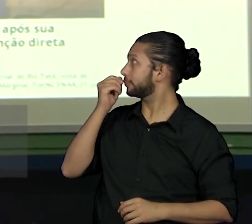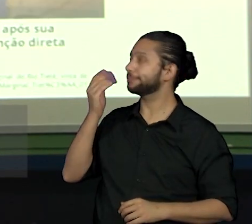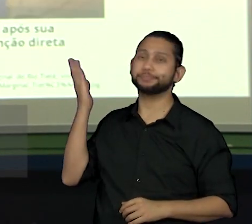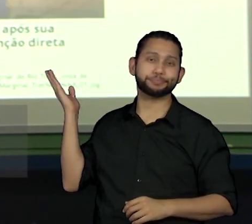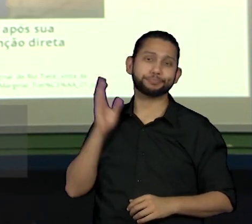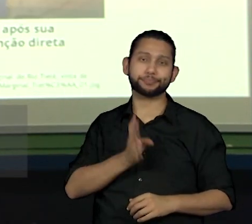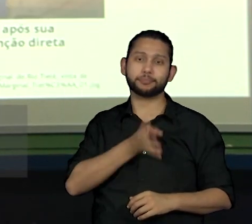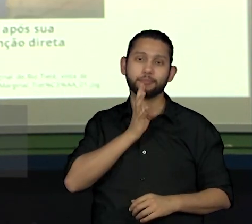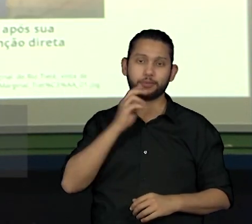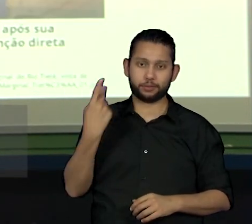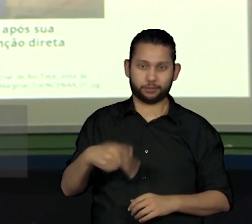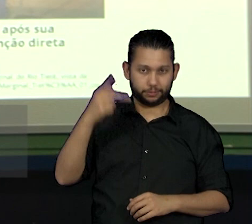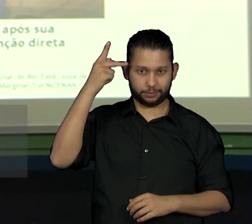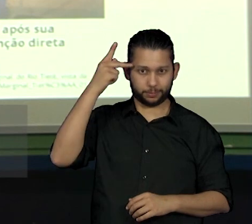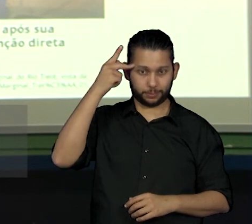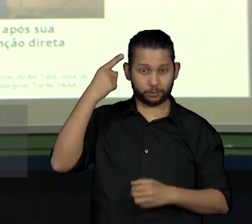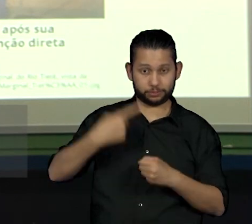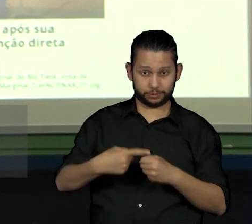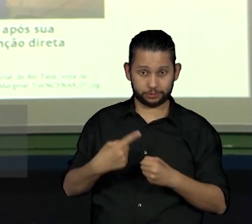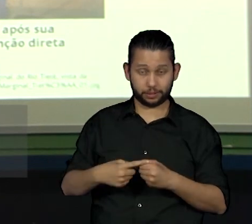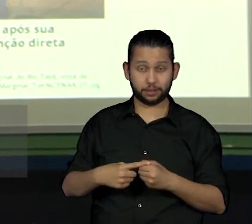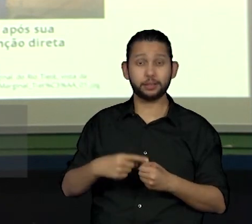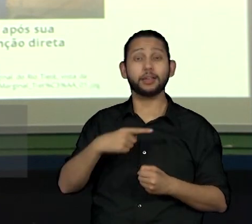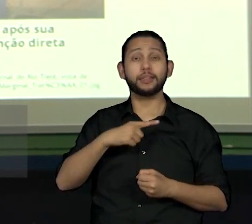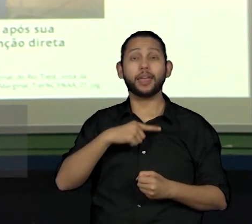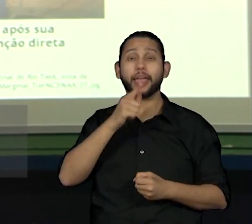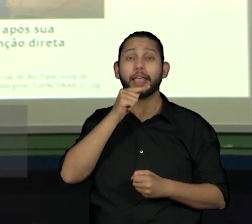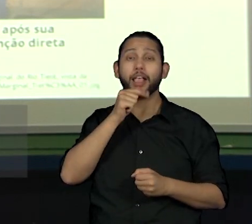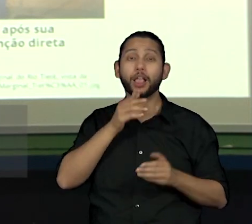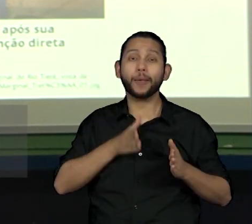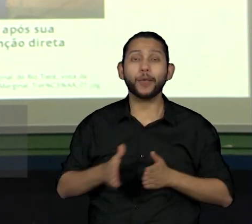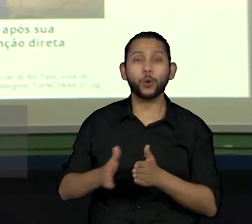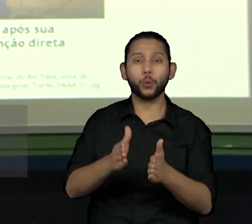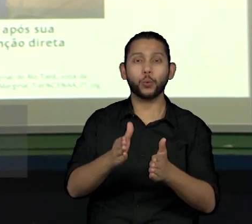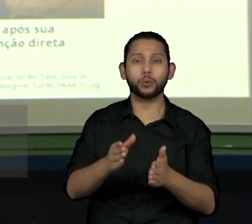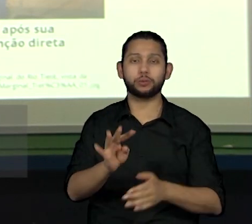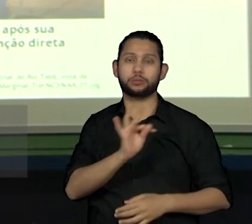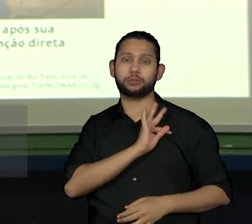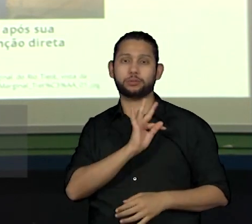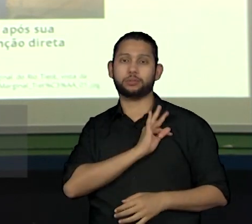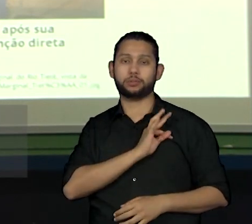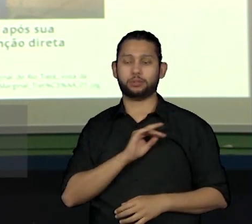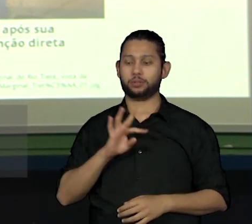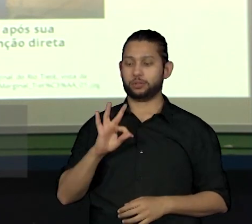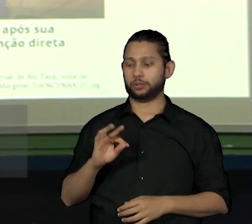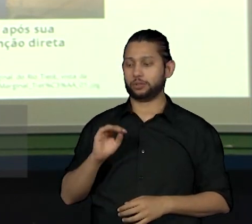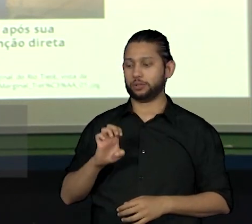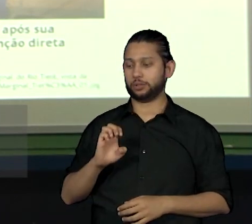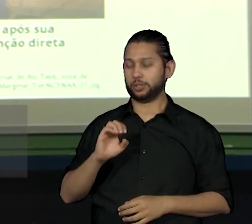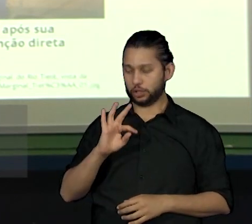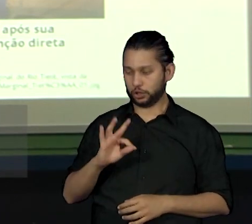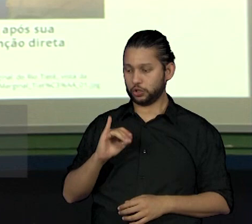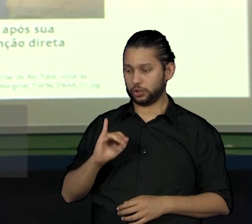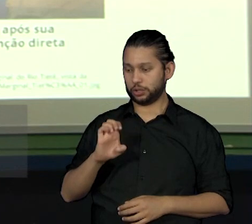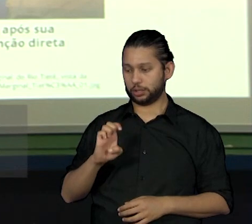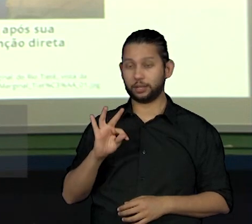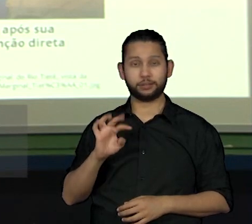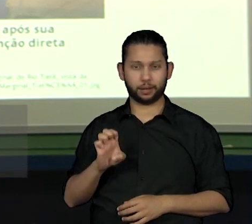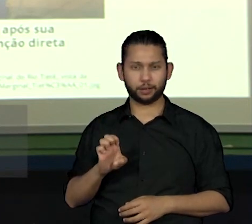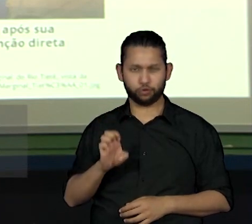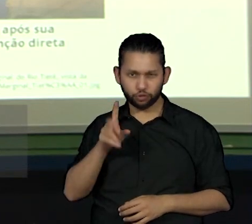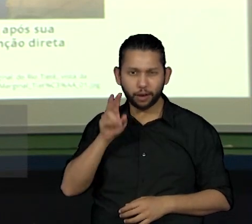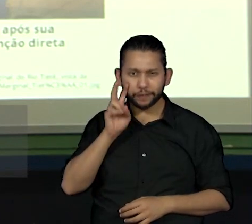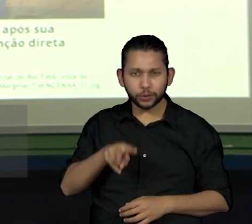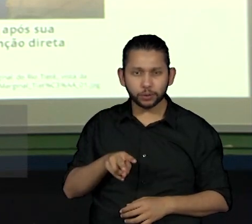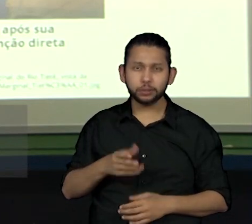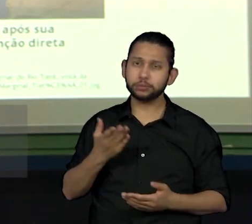da cidade de São Paulo, do rio Tietê. Quem já foi em São Paulo ou viu o Tietê pela televisão,